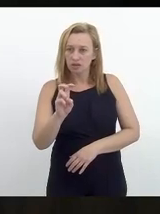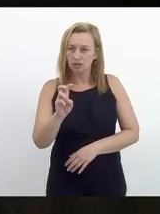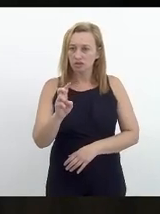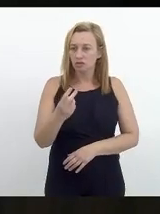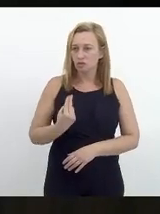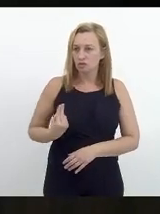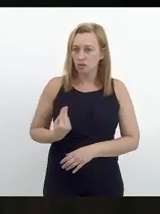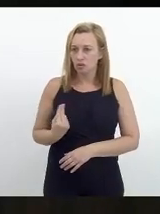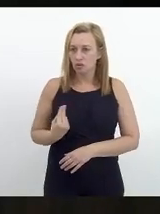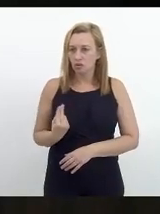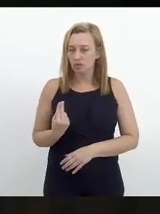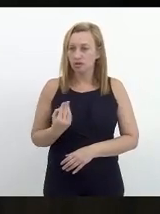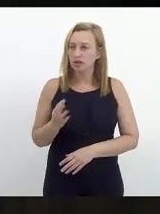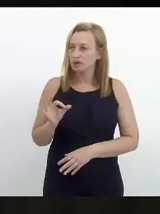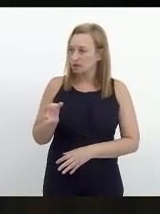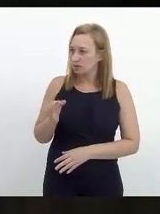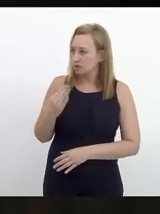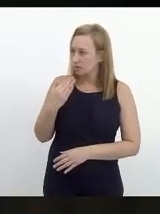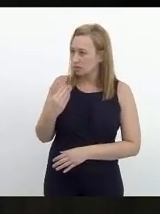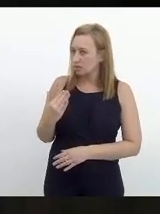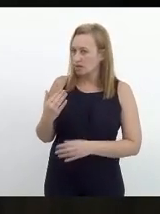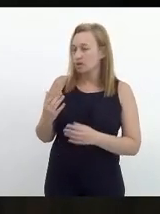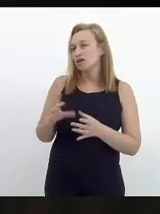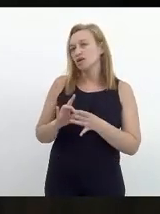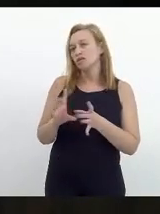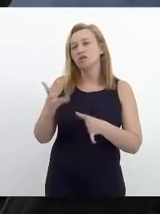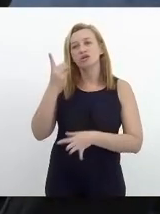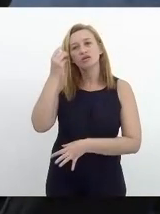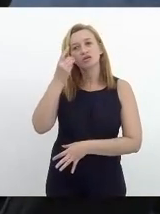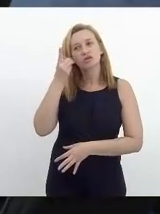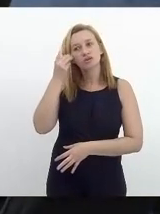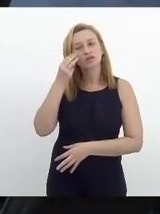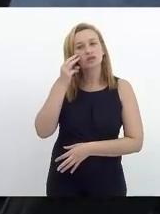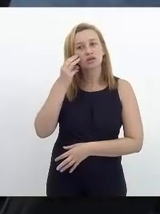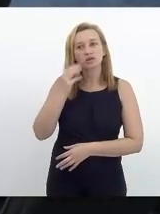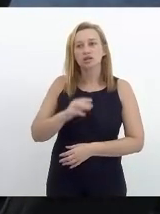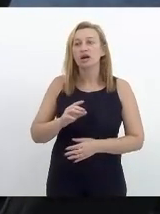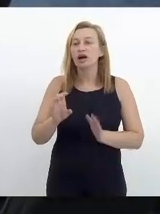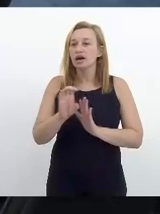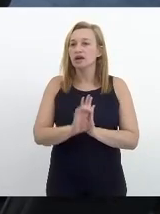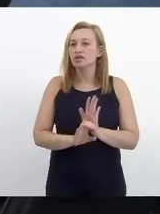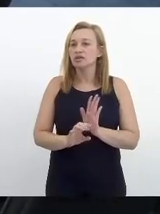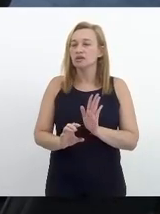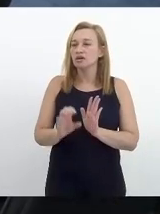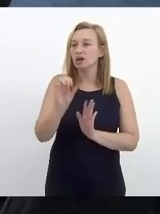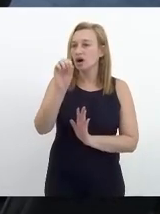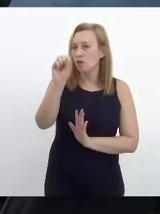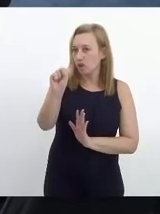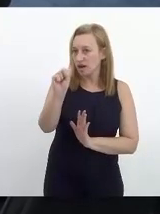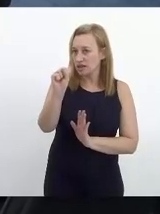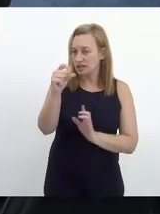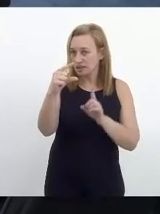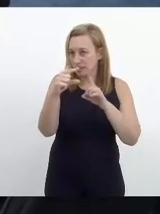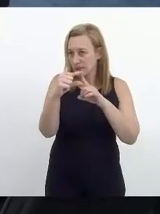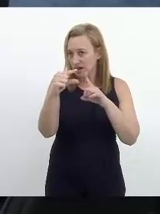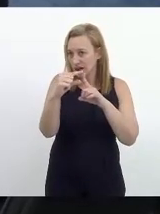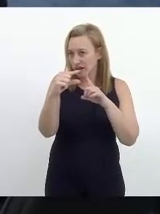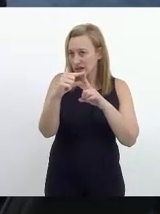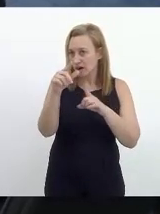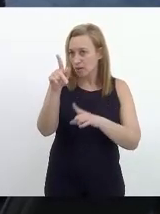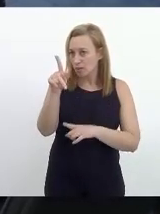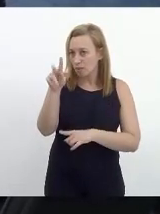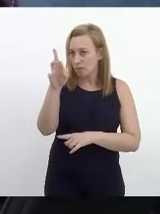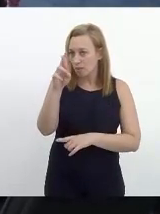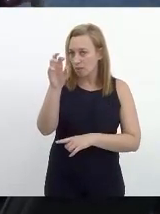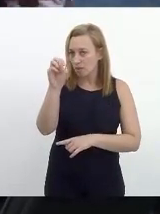coautoria, gentilmente cedido pelo deputado Valdec Carneiro. Senhor presidente, a emenda era para colocar um S na palavra